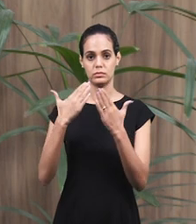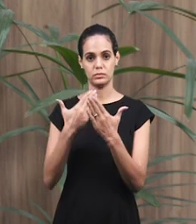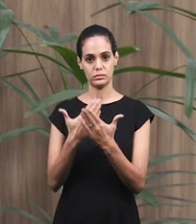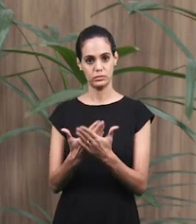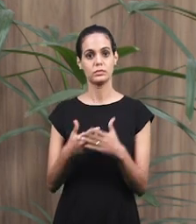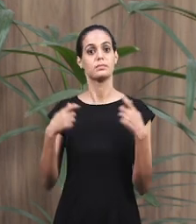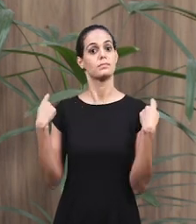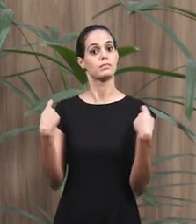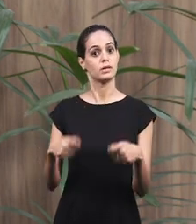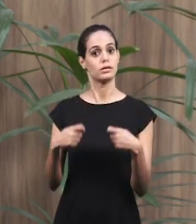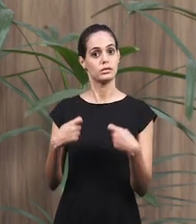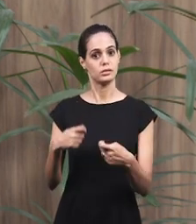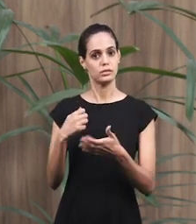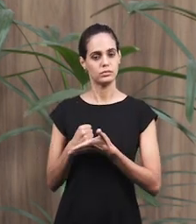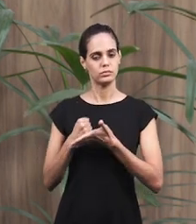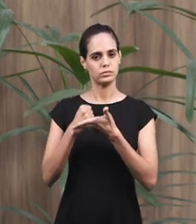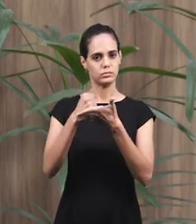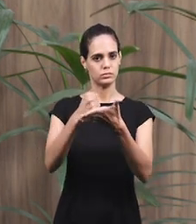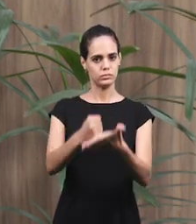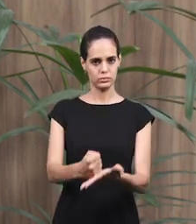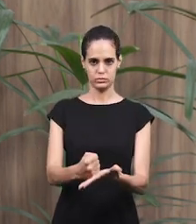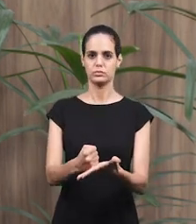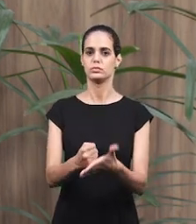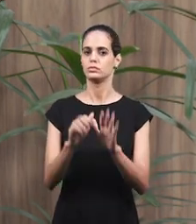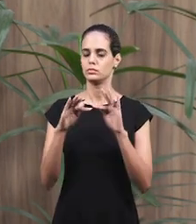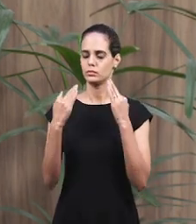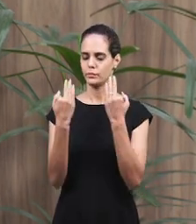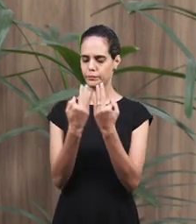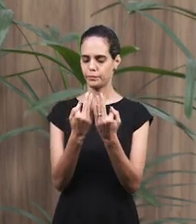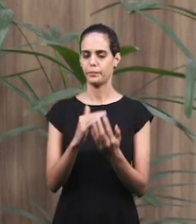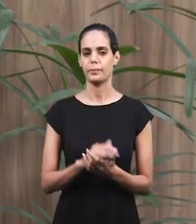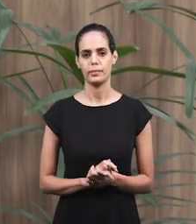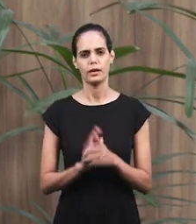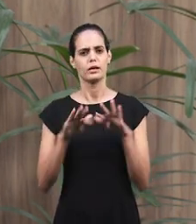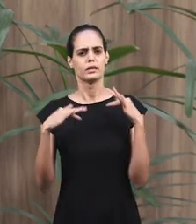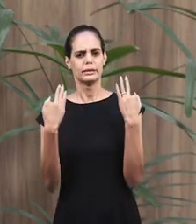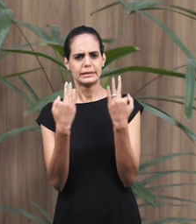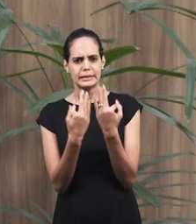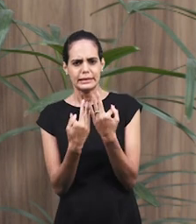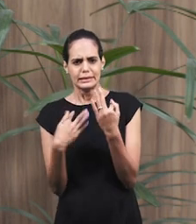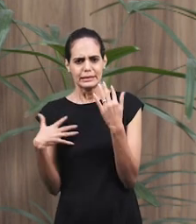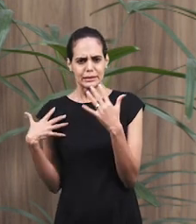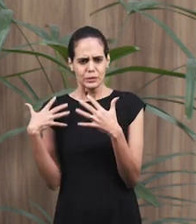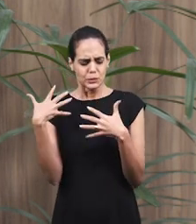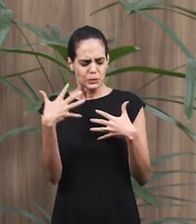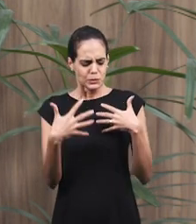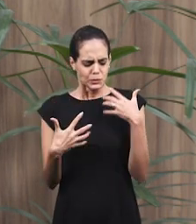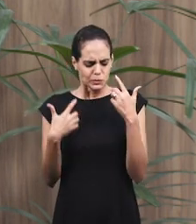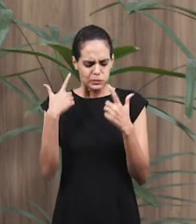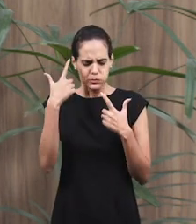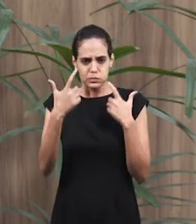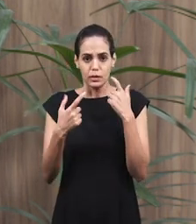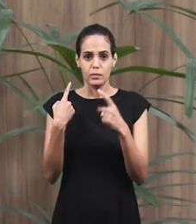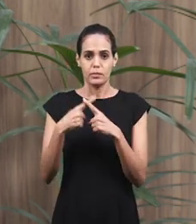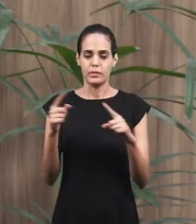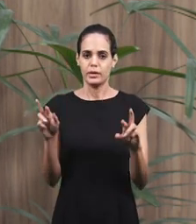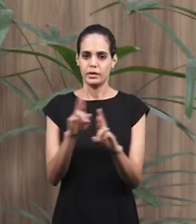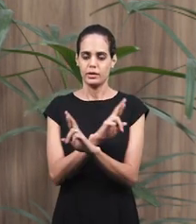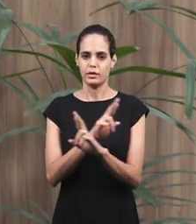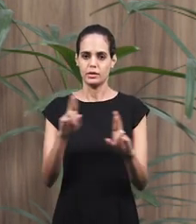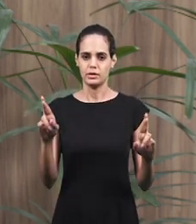da nossa parceria. Em relação às famílias, temos visto a aflição com seus filhos, porque agora a relação